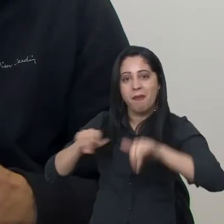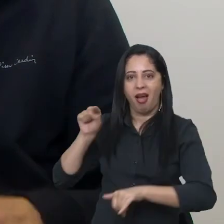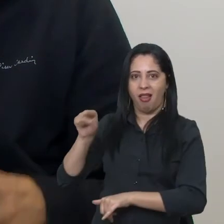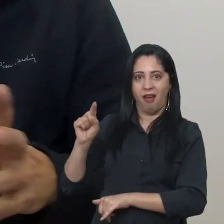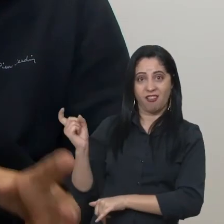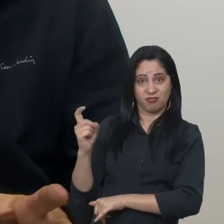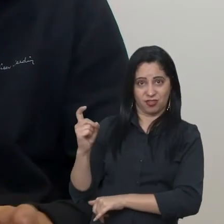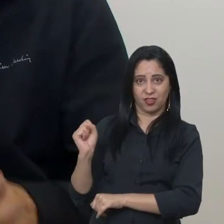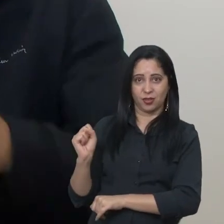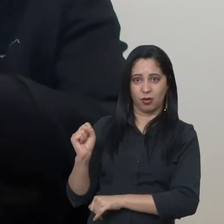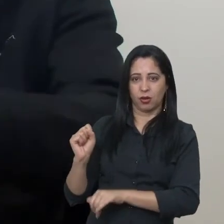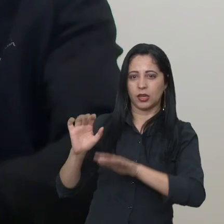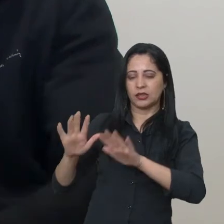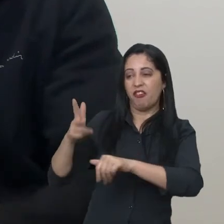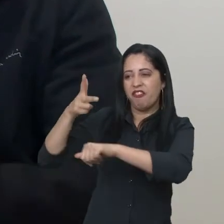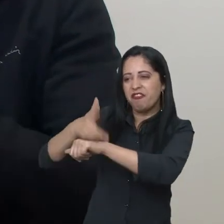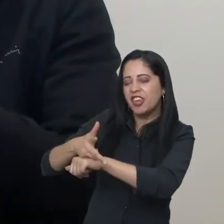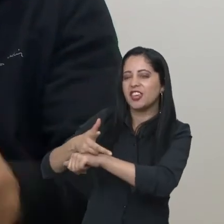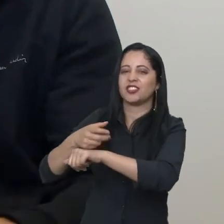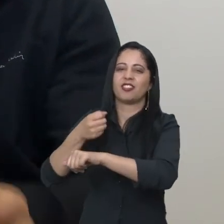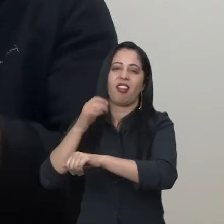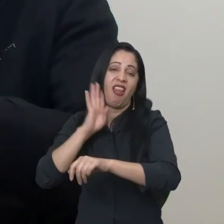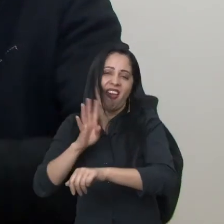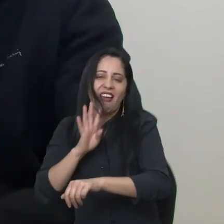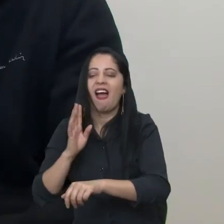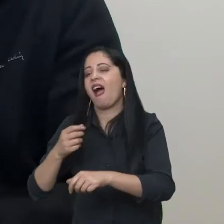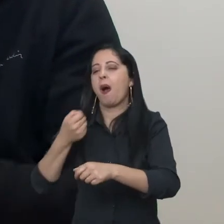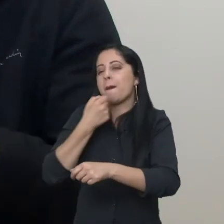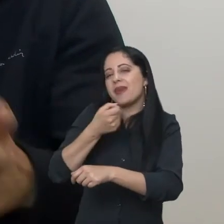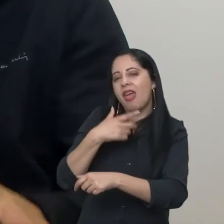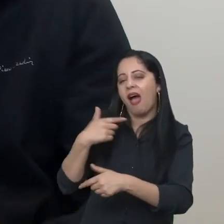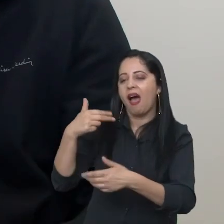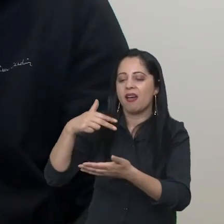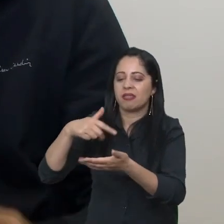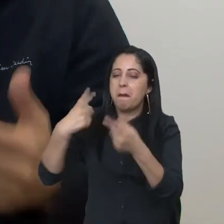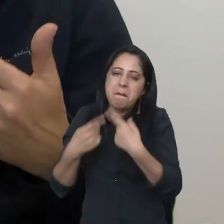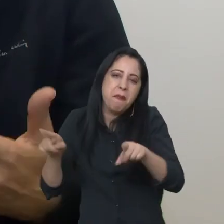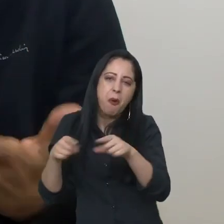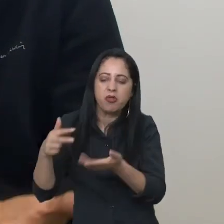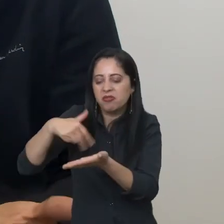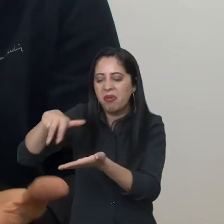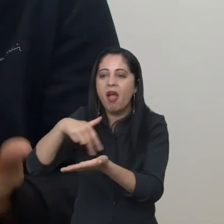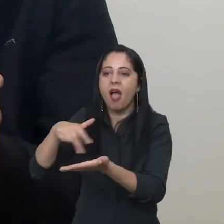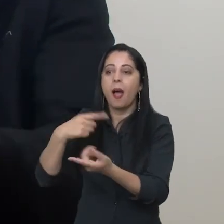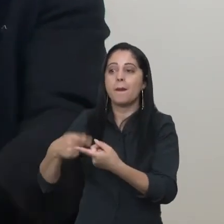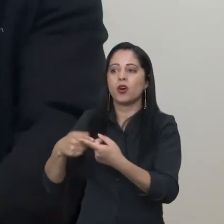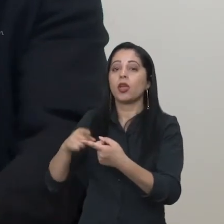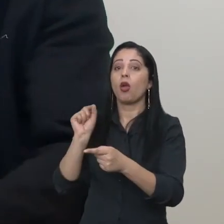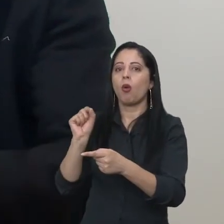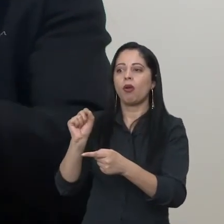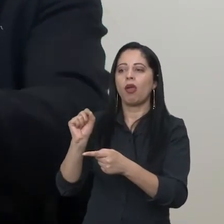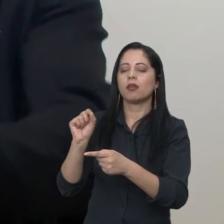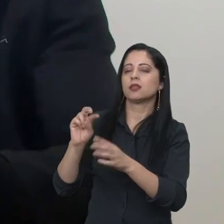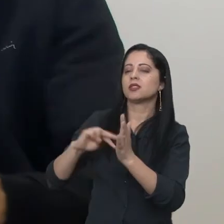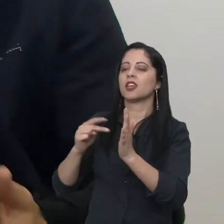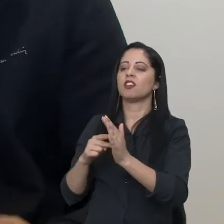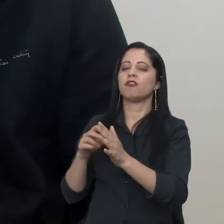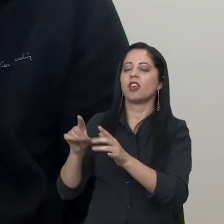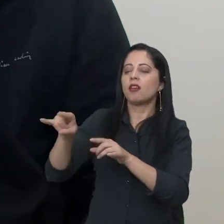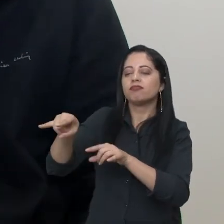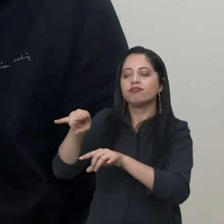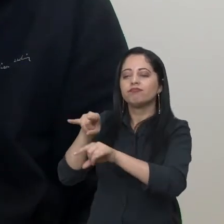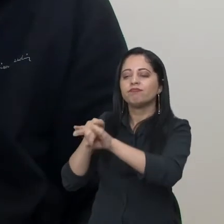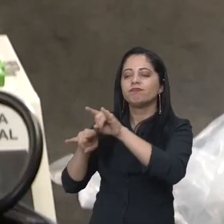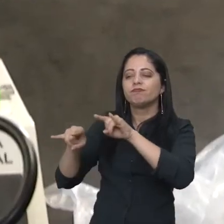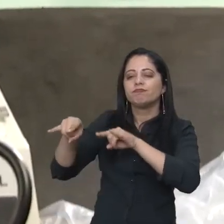TikTok. E com vídeos bem-humorados, engraçados, musiquinha, até dancinha, que é exatamente um sinal de que eles estão olhando para esse